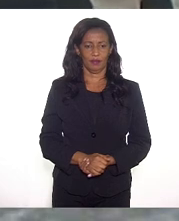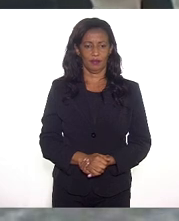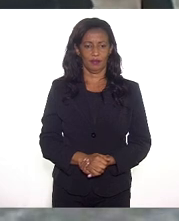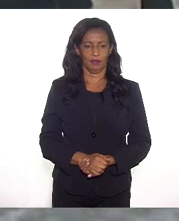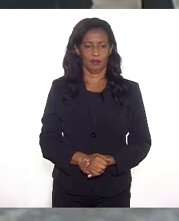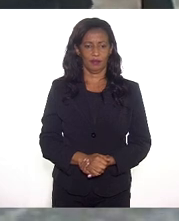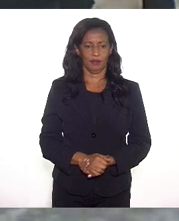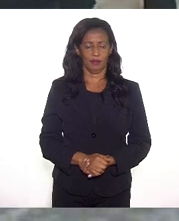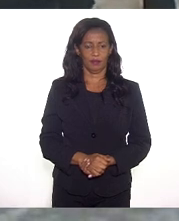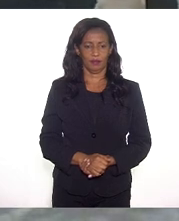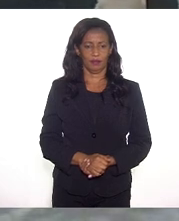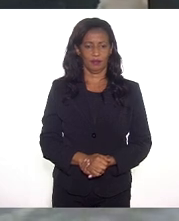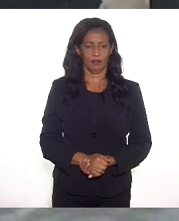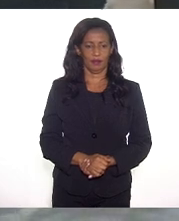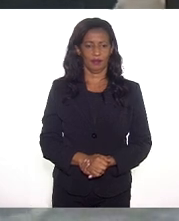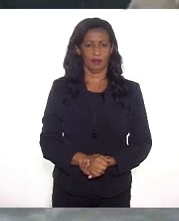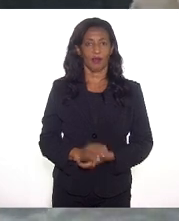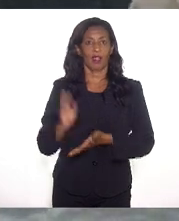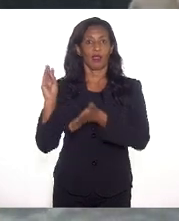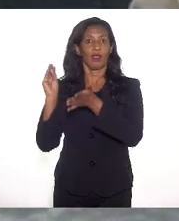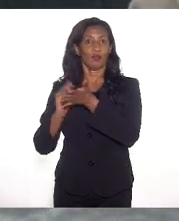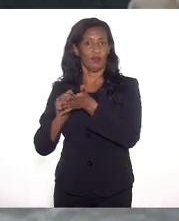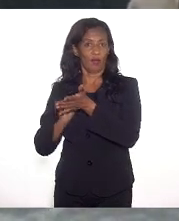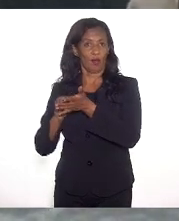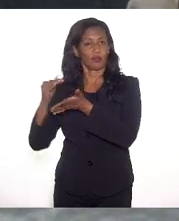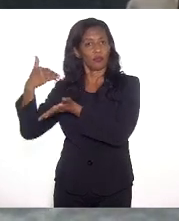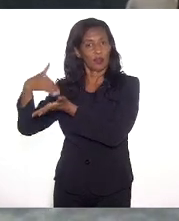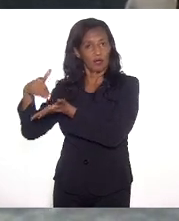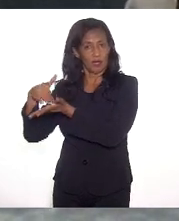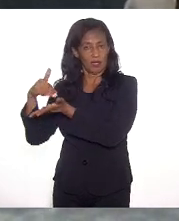Na ausência do secretário,